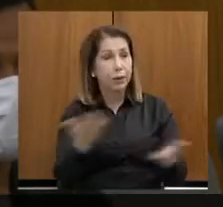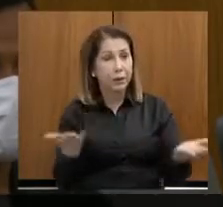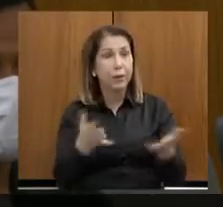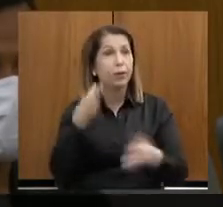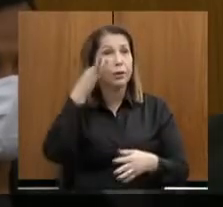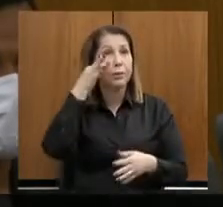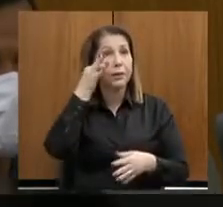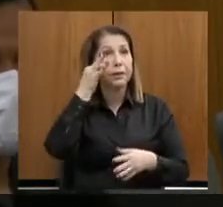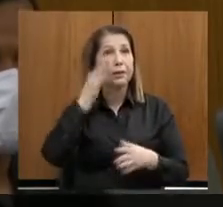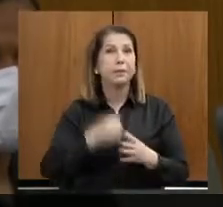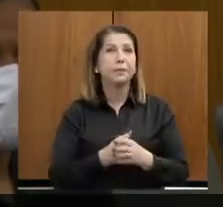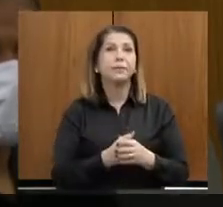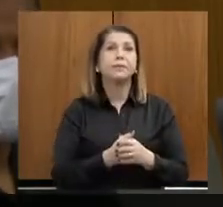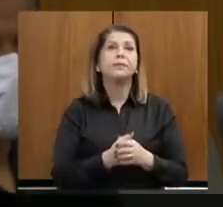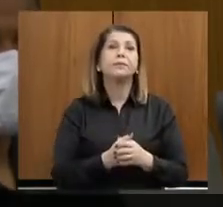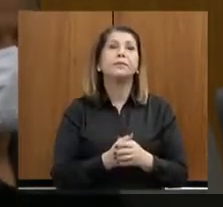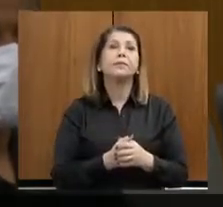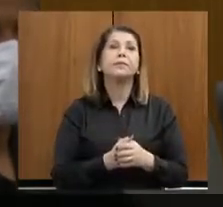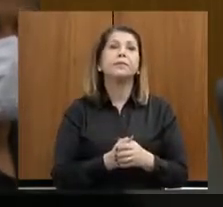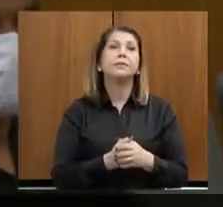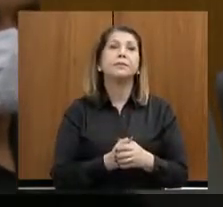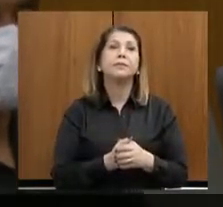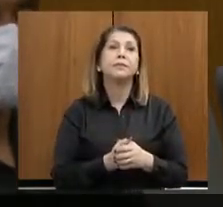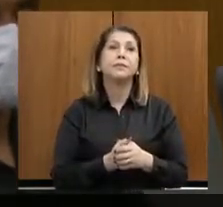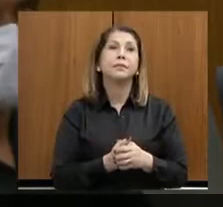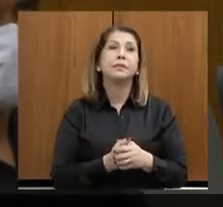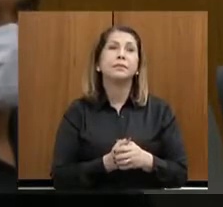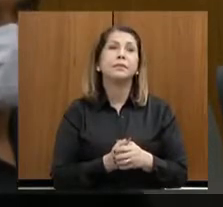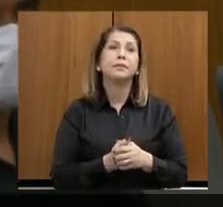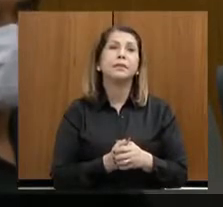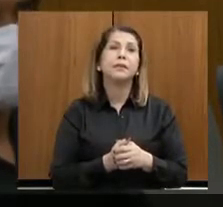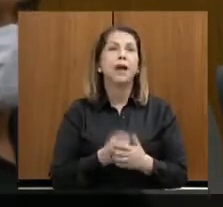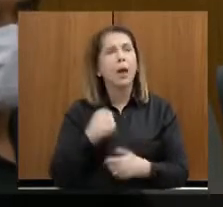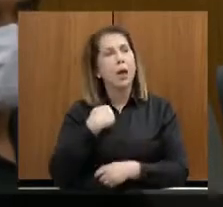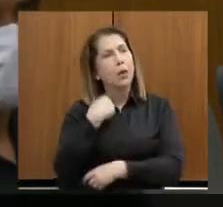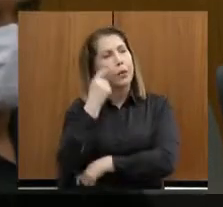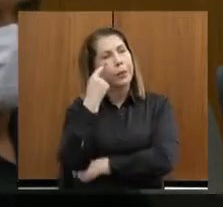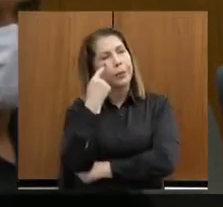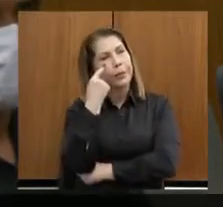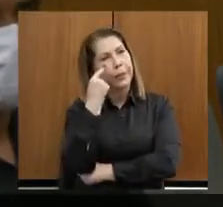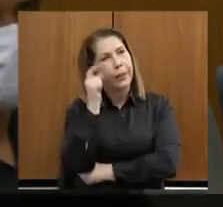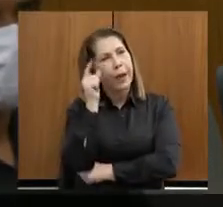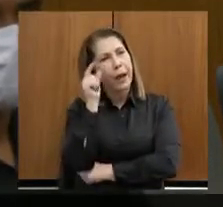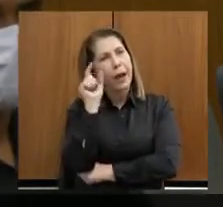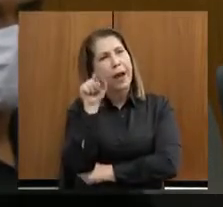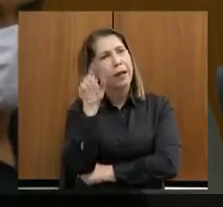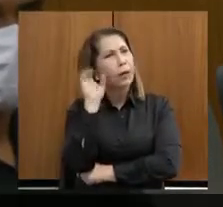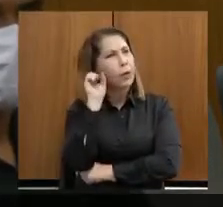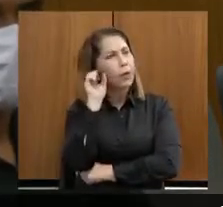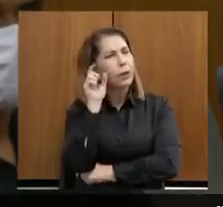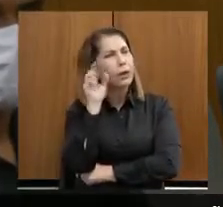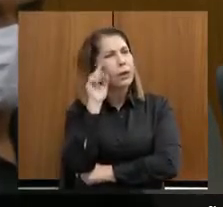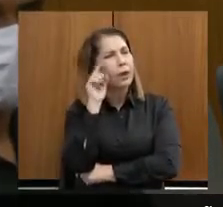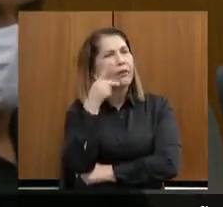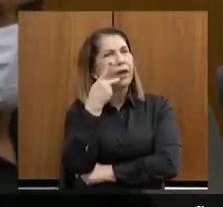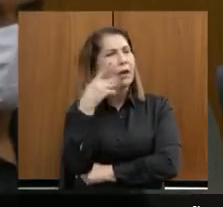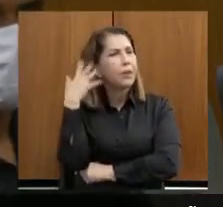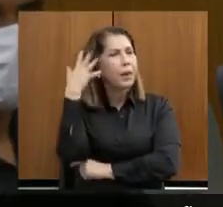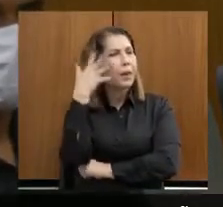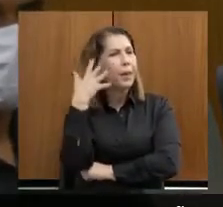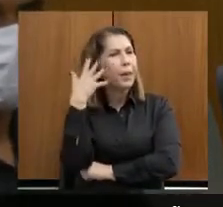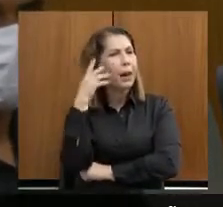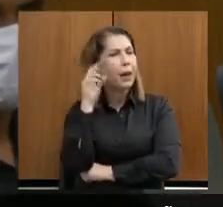aqui é eu Observo a fala de cada um de vocês